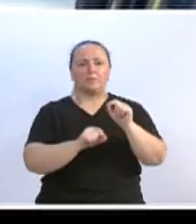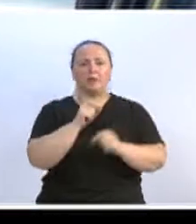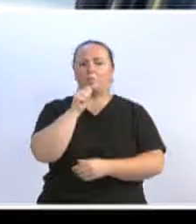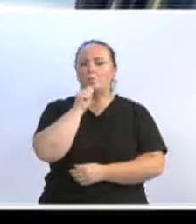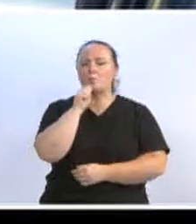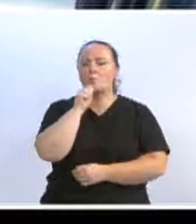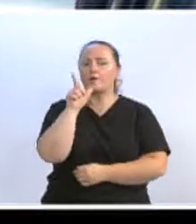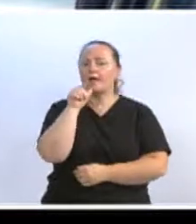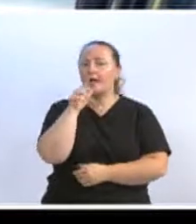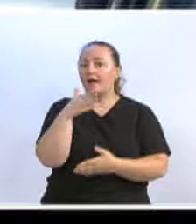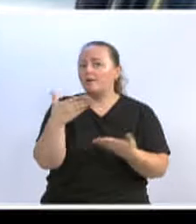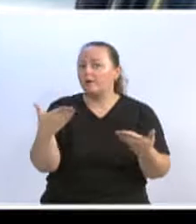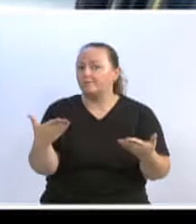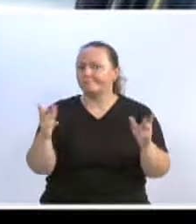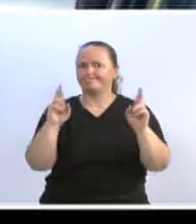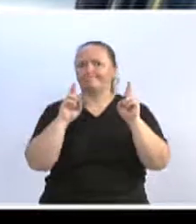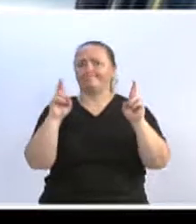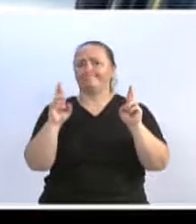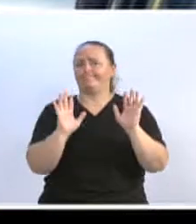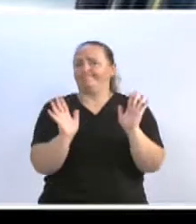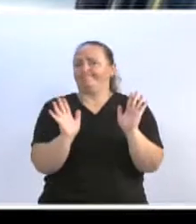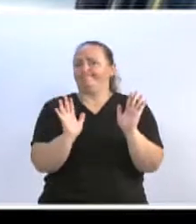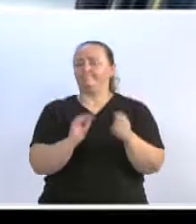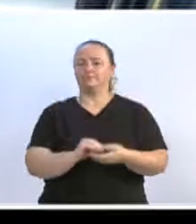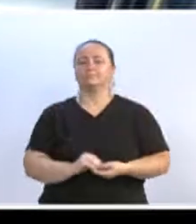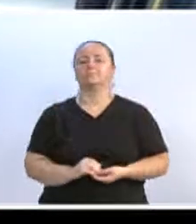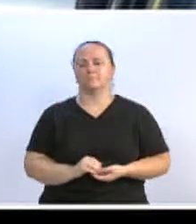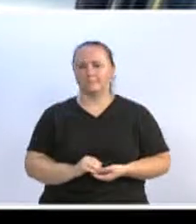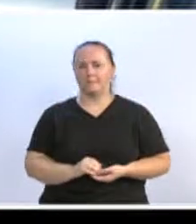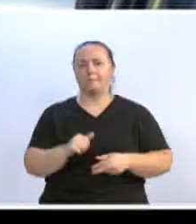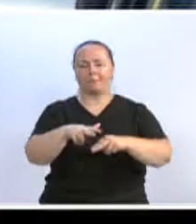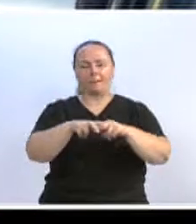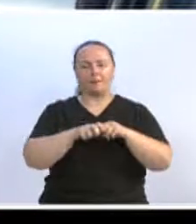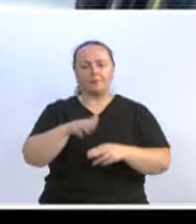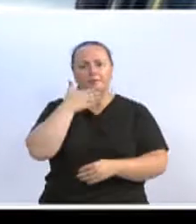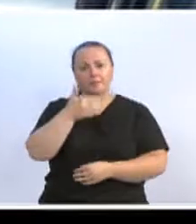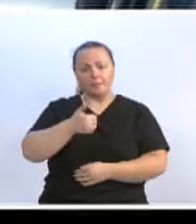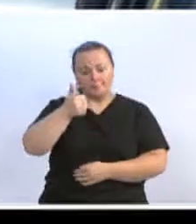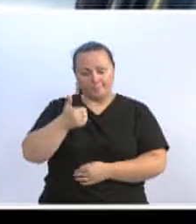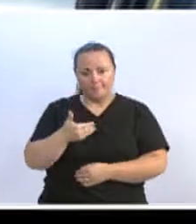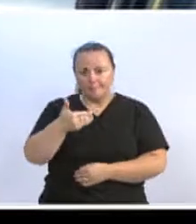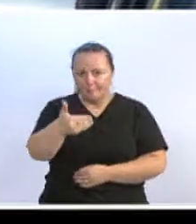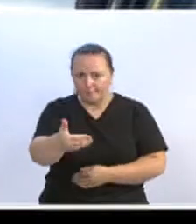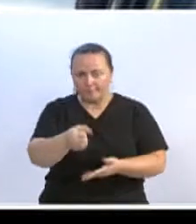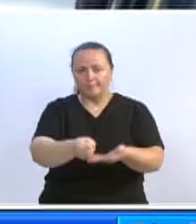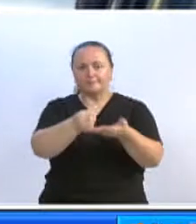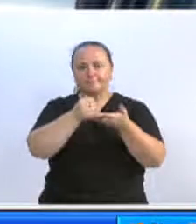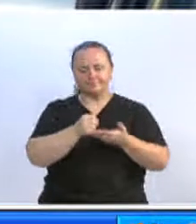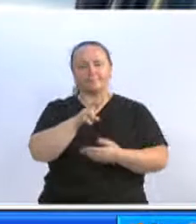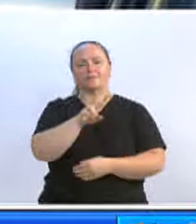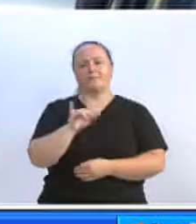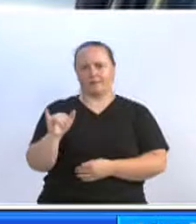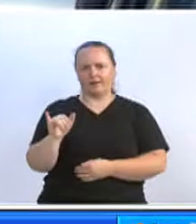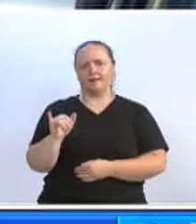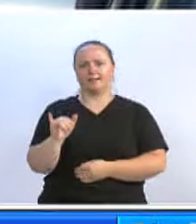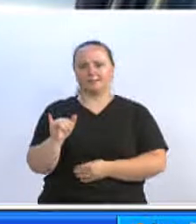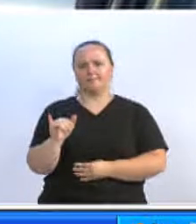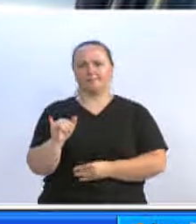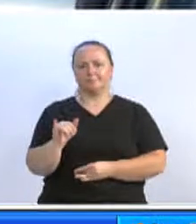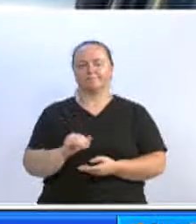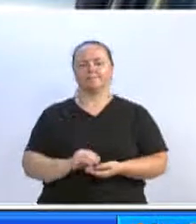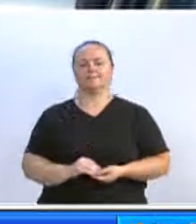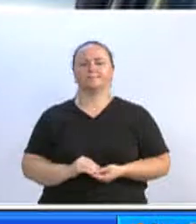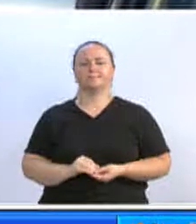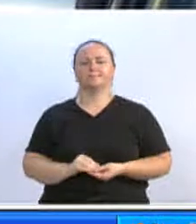não venha ocorrer onde onde essas melhorias devem ajudar nisto também embora muitas outras sejam necessárias algumas